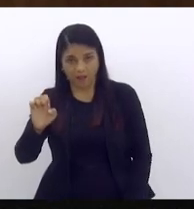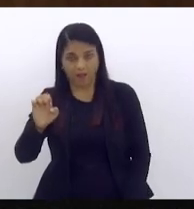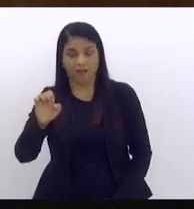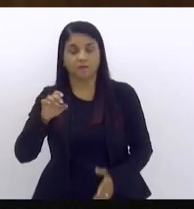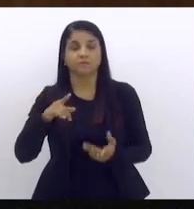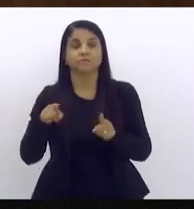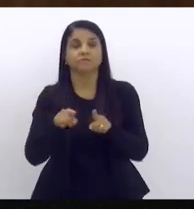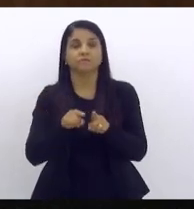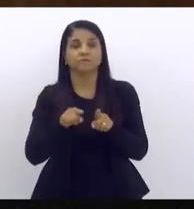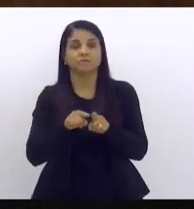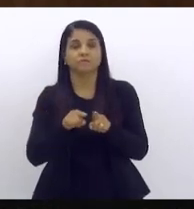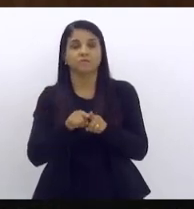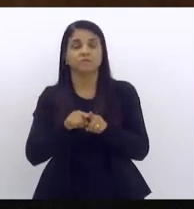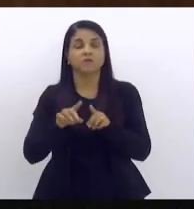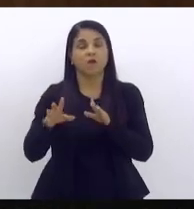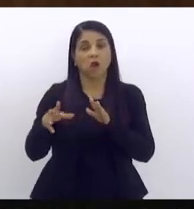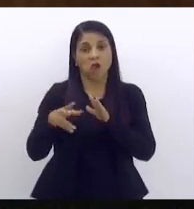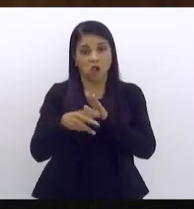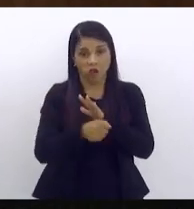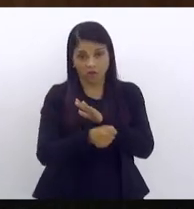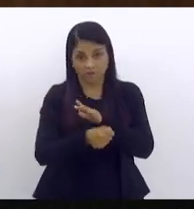velho,